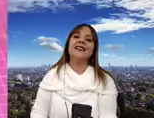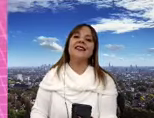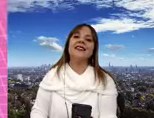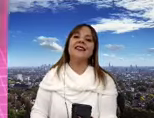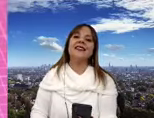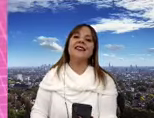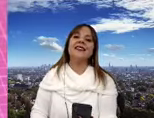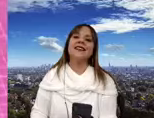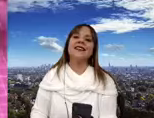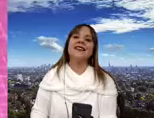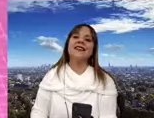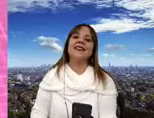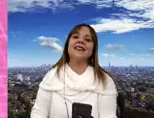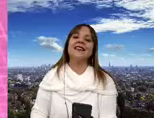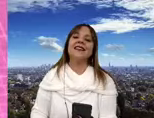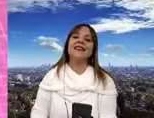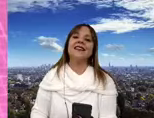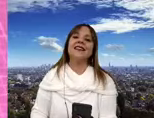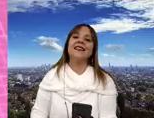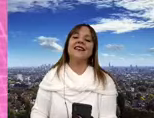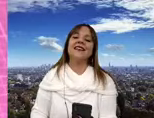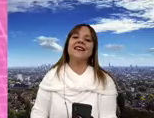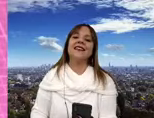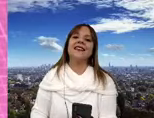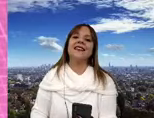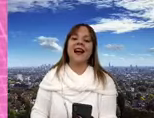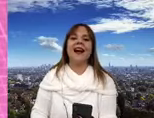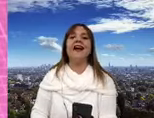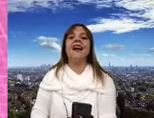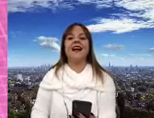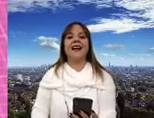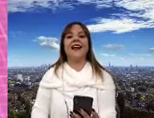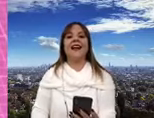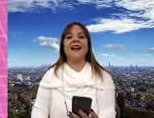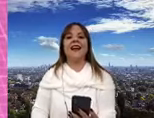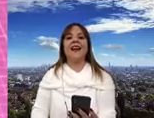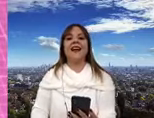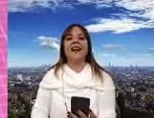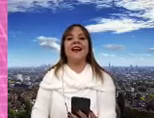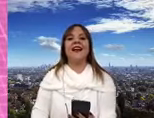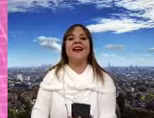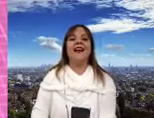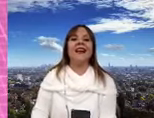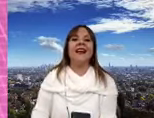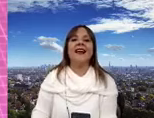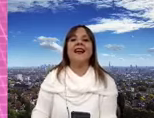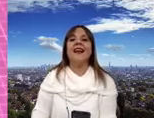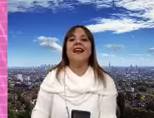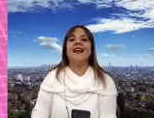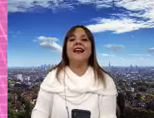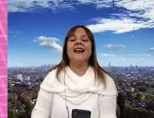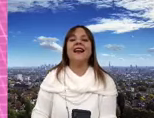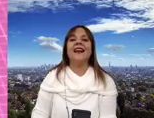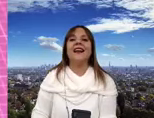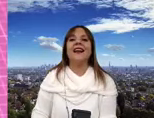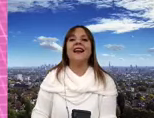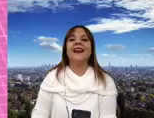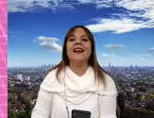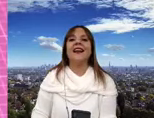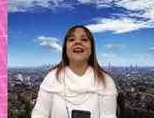feliz, ó. E aí, essa partinha é só colar. Essa daqui Tá. eu vou passar uma colinha de silicone, porque se a gente cola errado, a